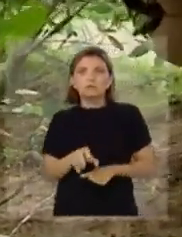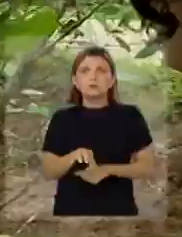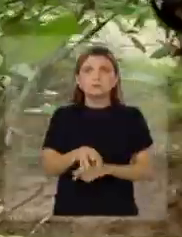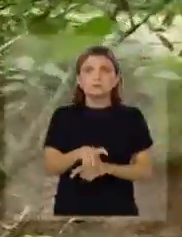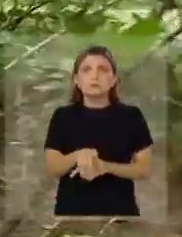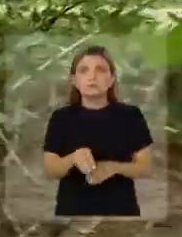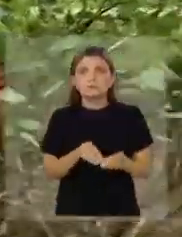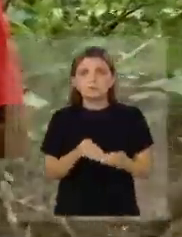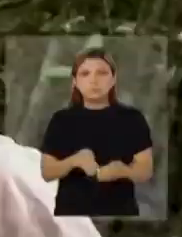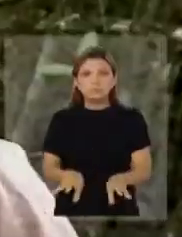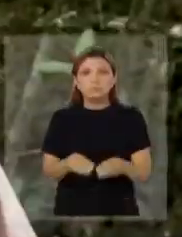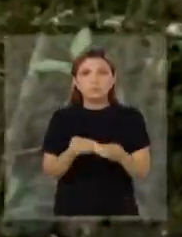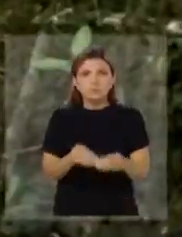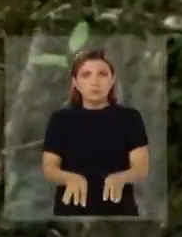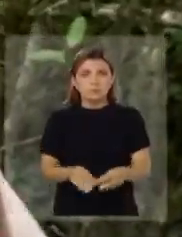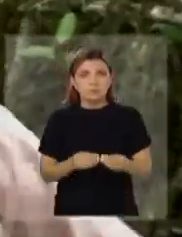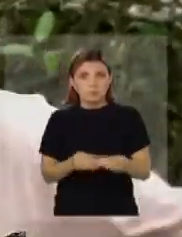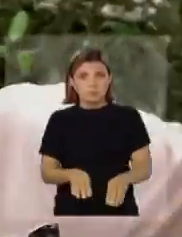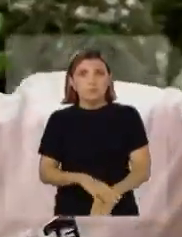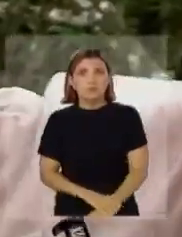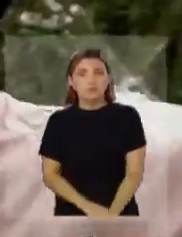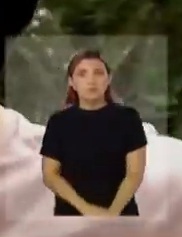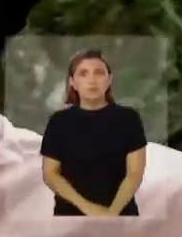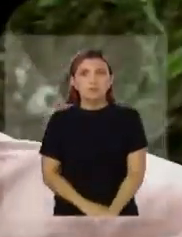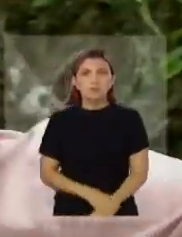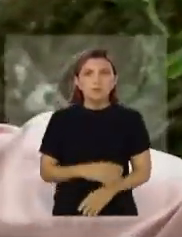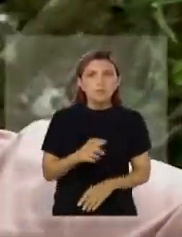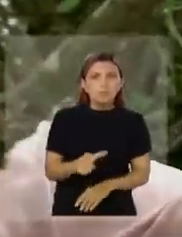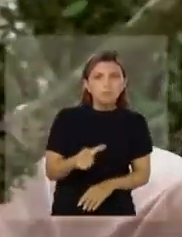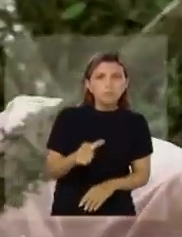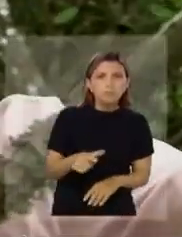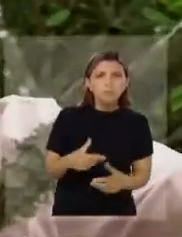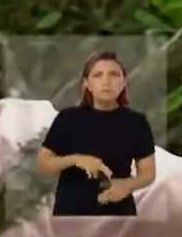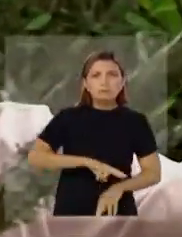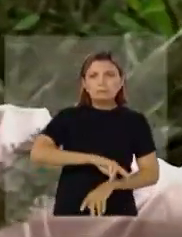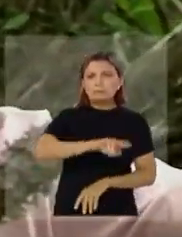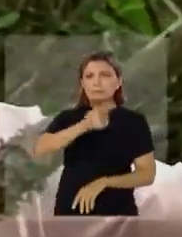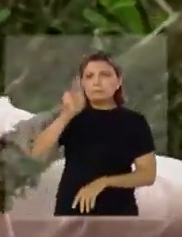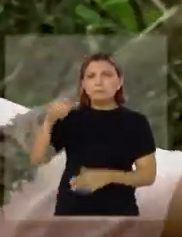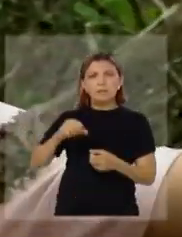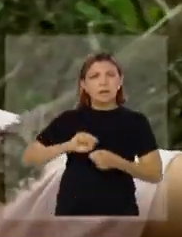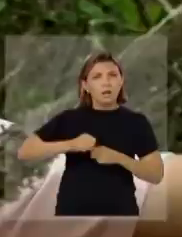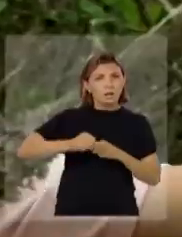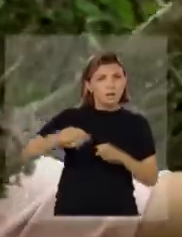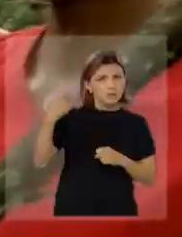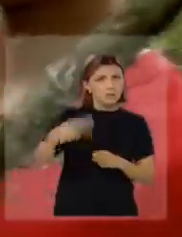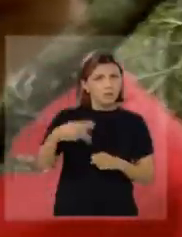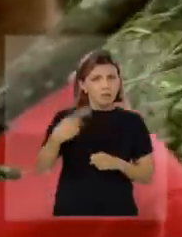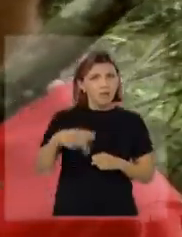dias para acasalar e liberar os ovos. Caramba! Com o tamanho desse mangue aqui, nunca vai